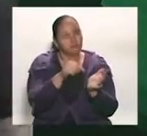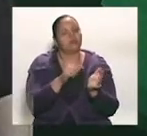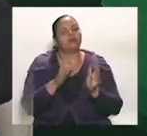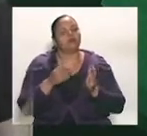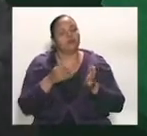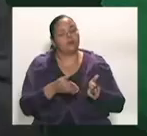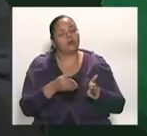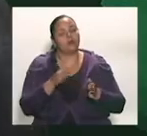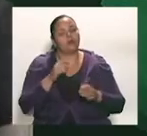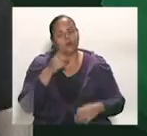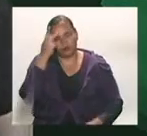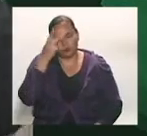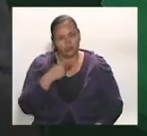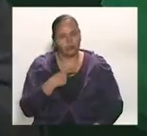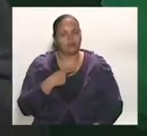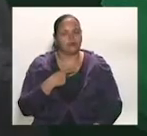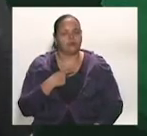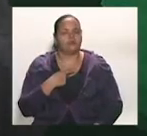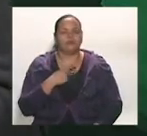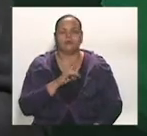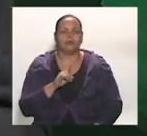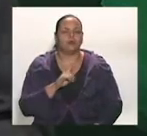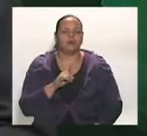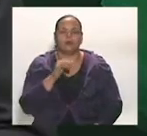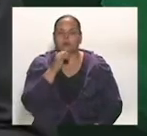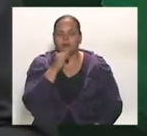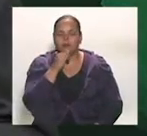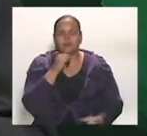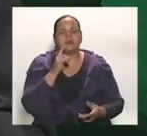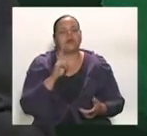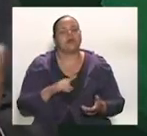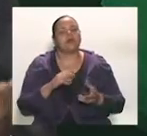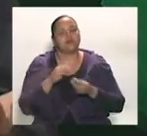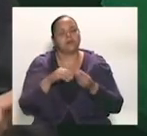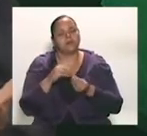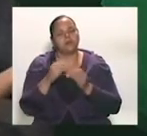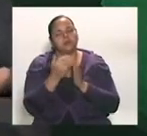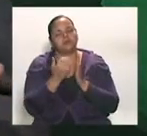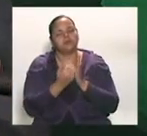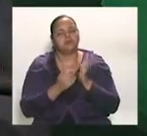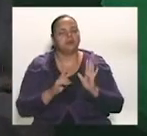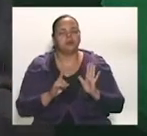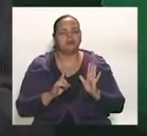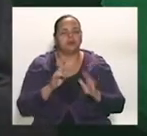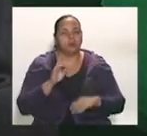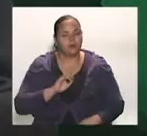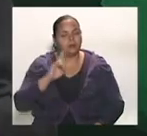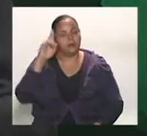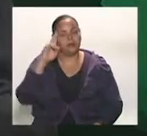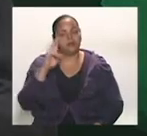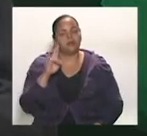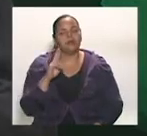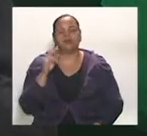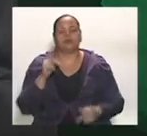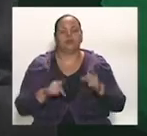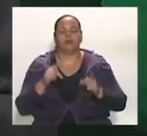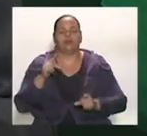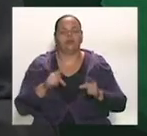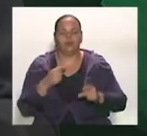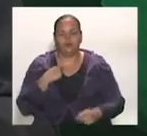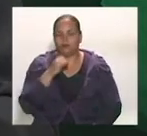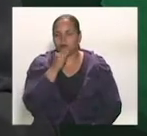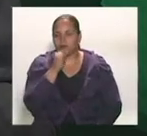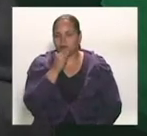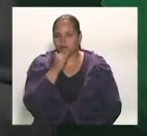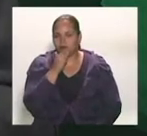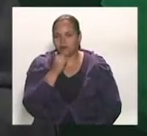órgão do Estado com independência e autonomia para tanto. Não uma composição paritária. Ali você não está falando de representantes